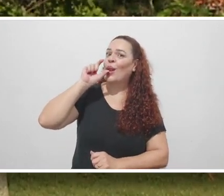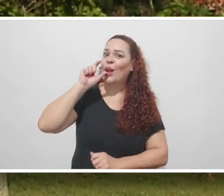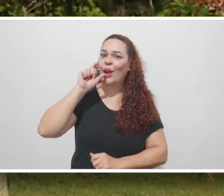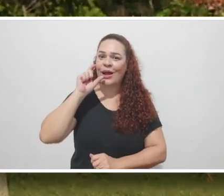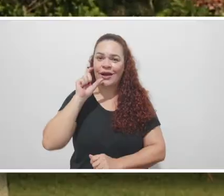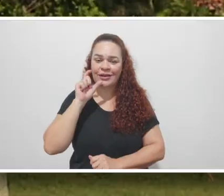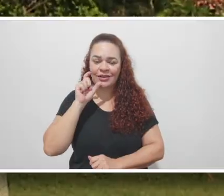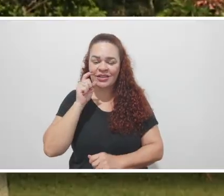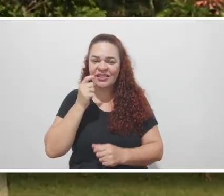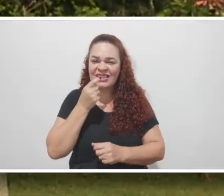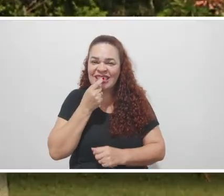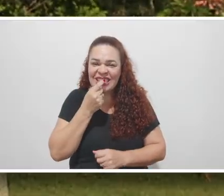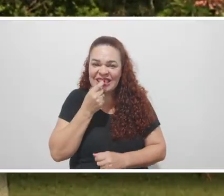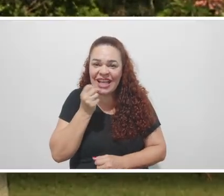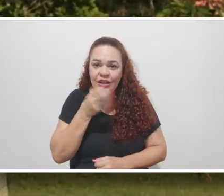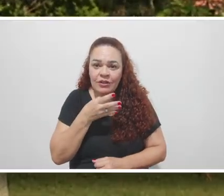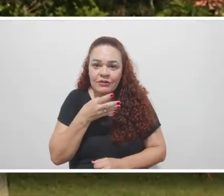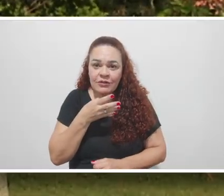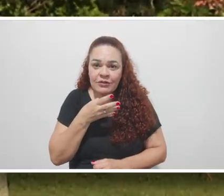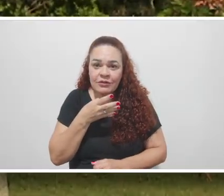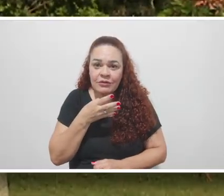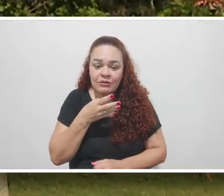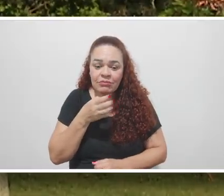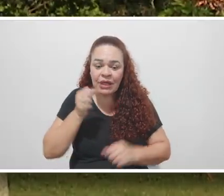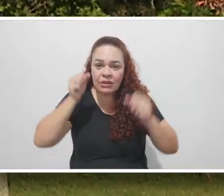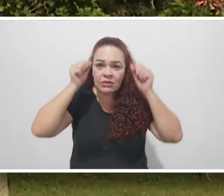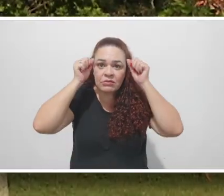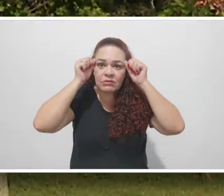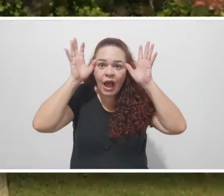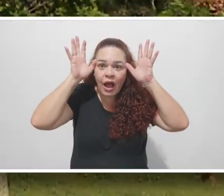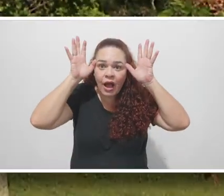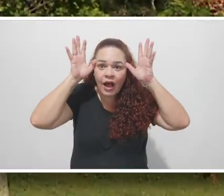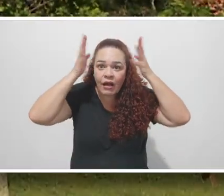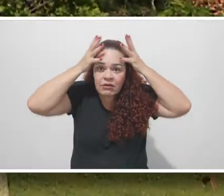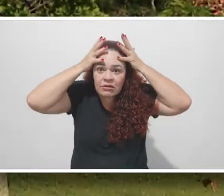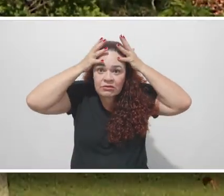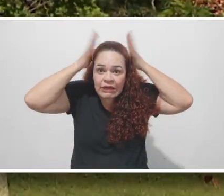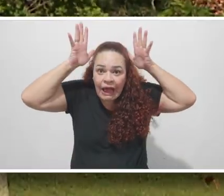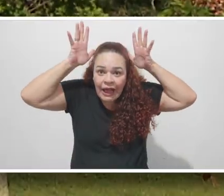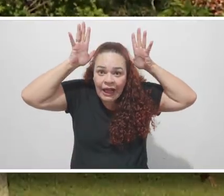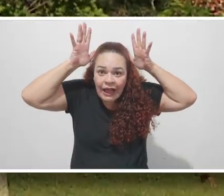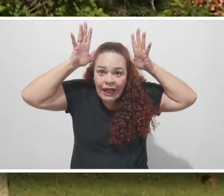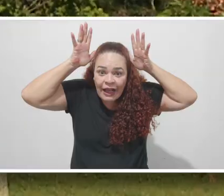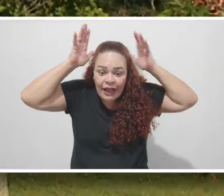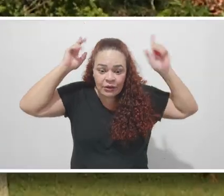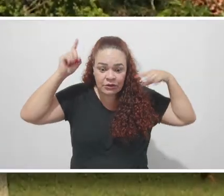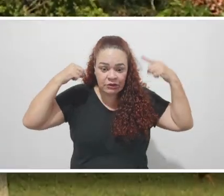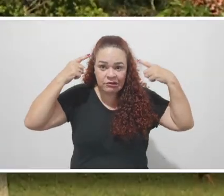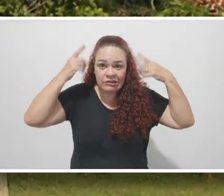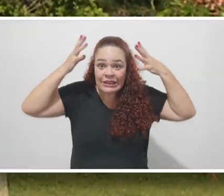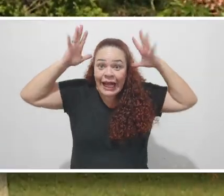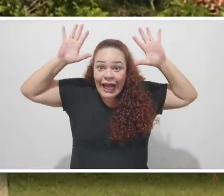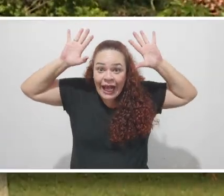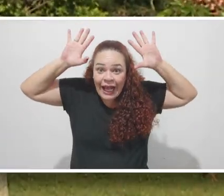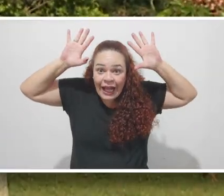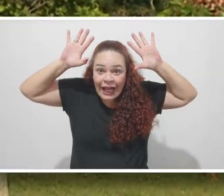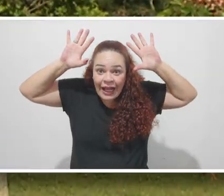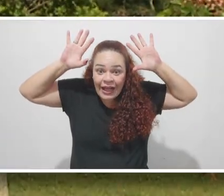que ajudaria seu dente a crescer. Mas o que cresceu mesmo foi um cabelo maluco.